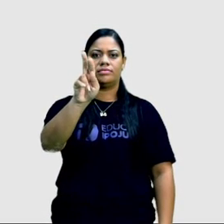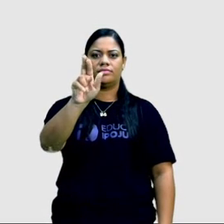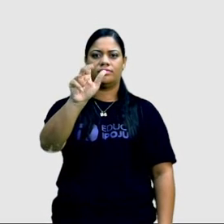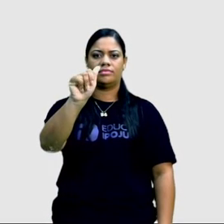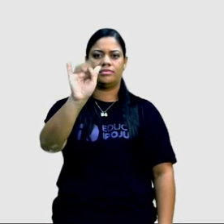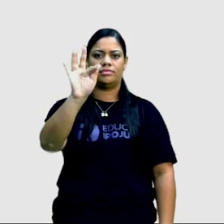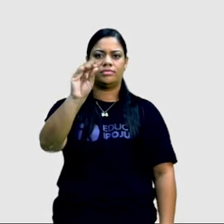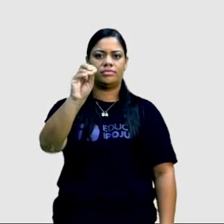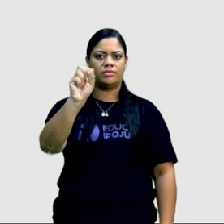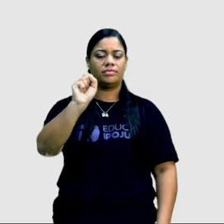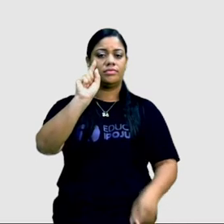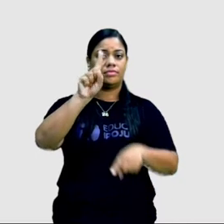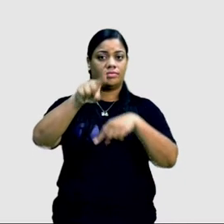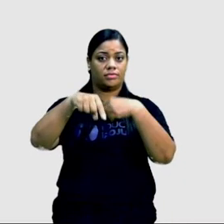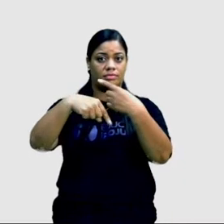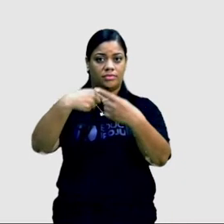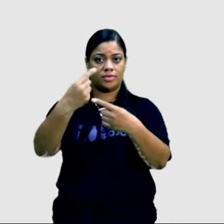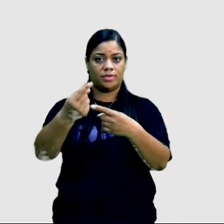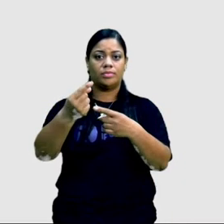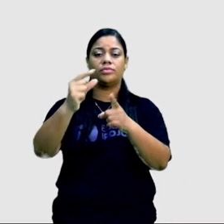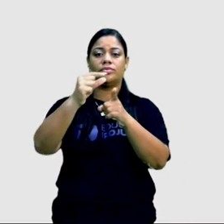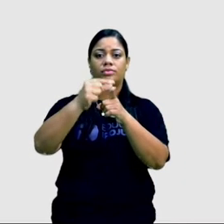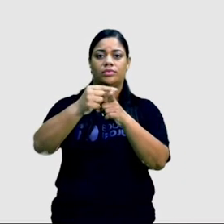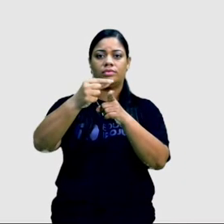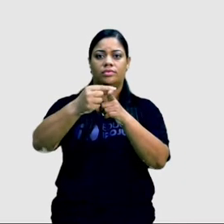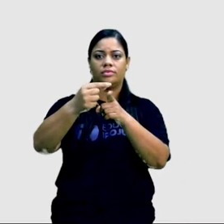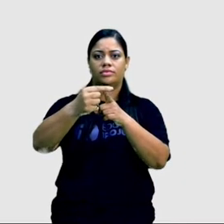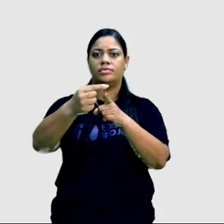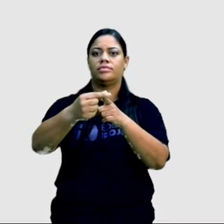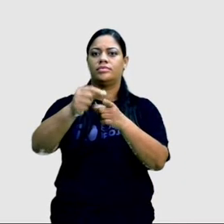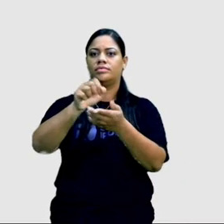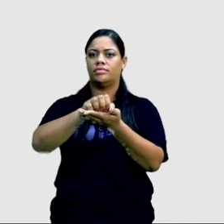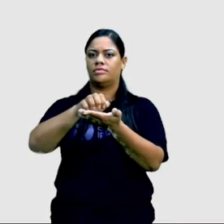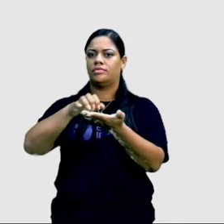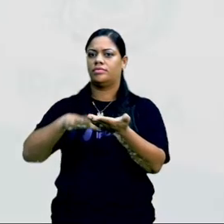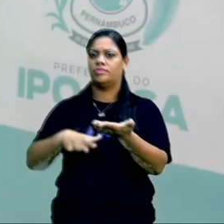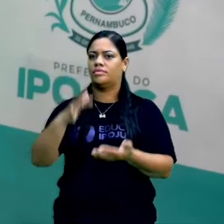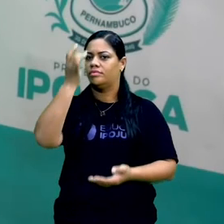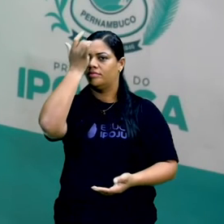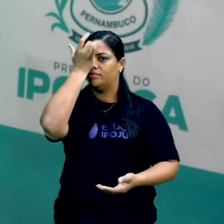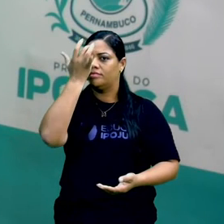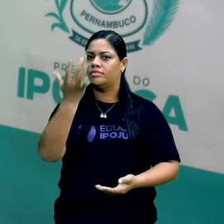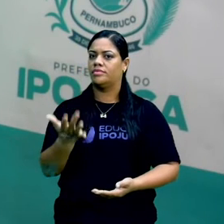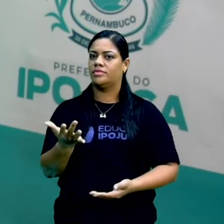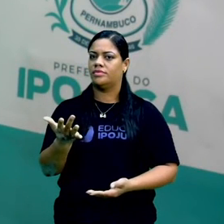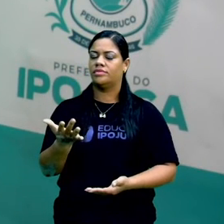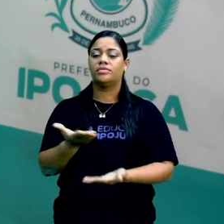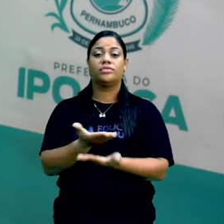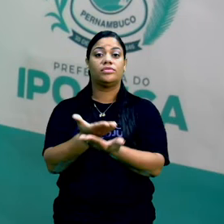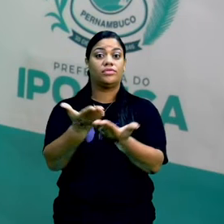e depois separe as sílabas. Olha que atividade fácil.